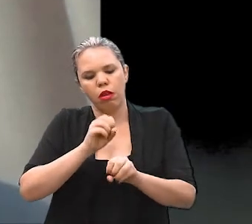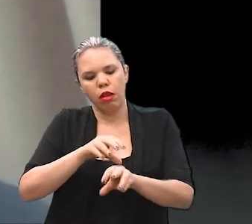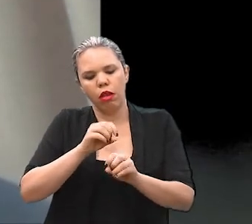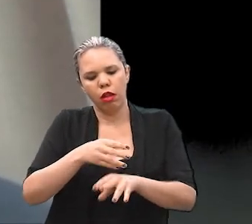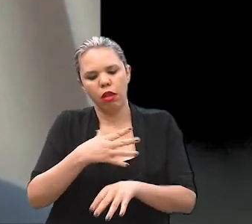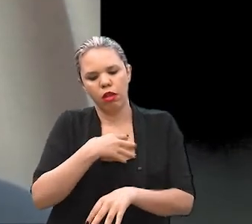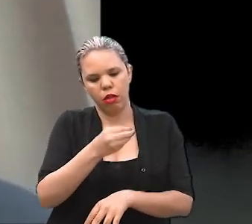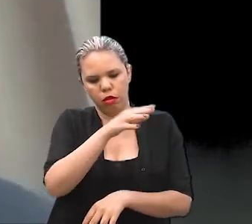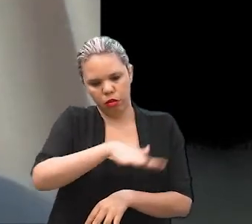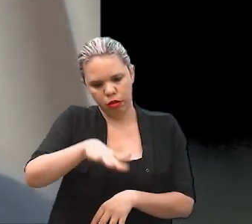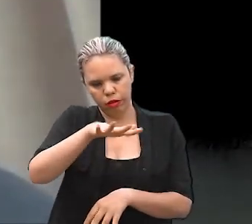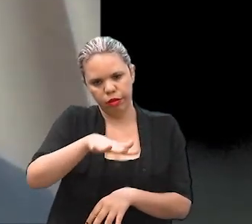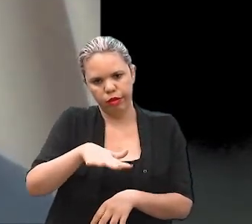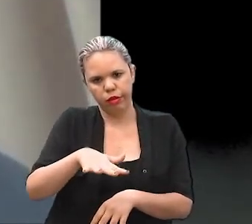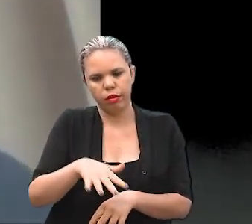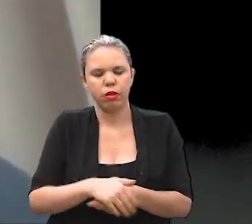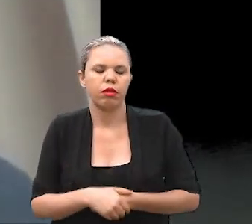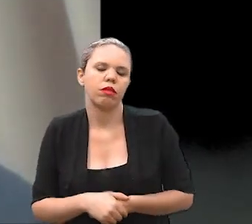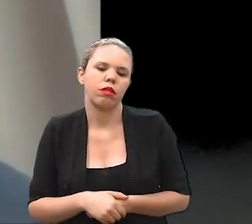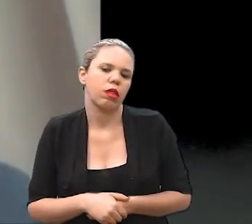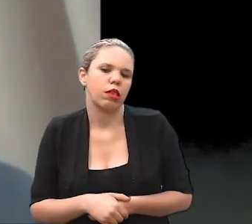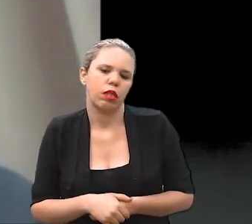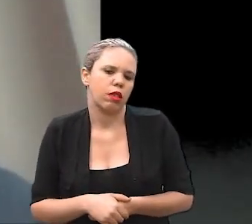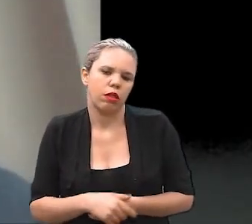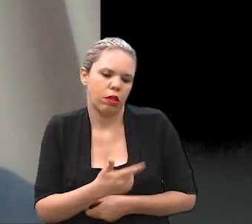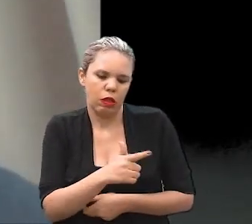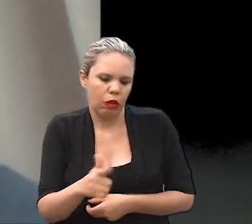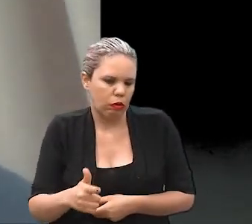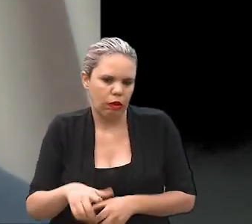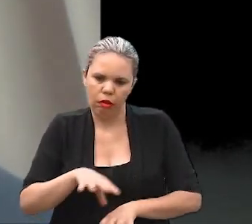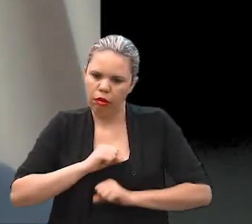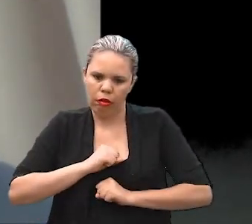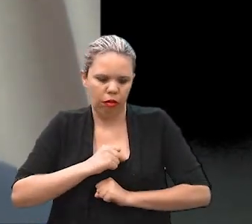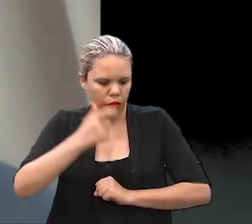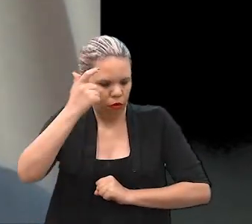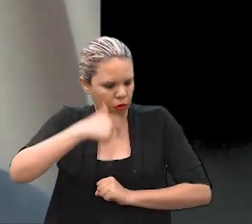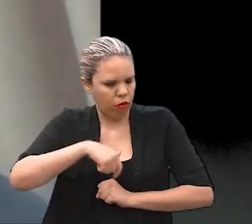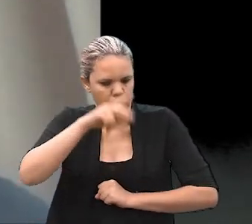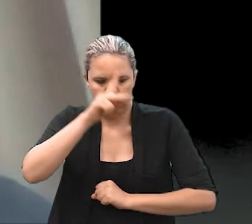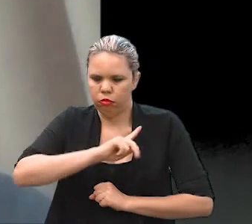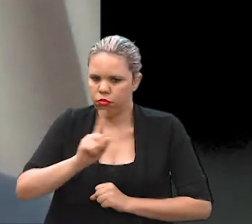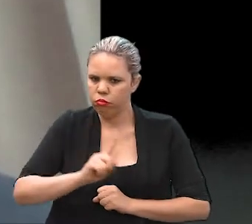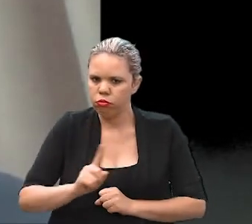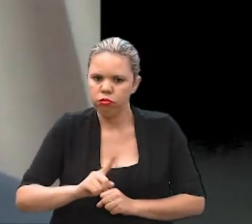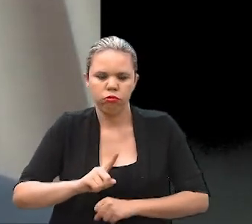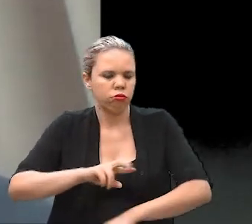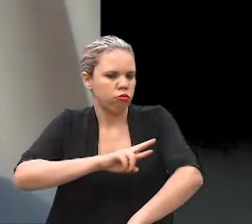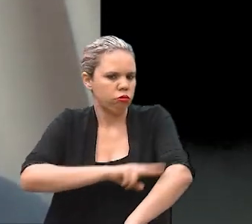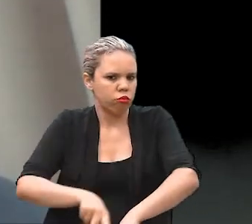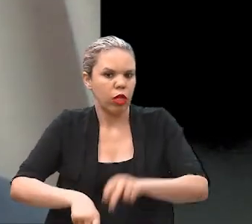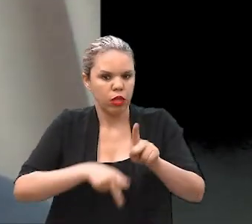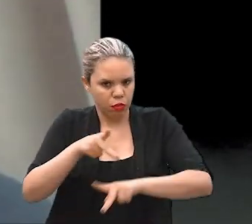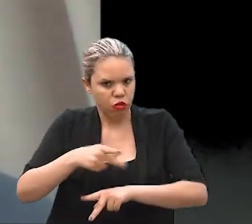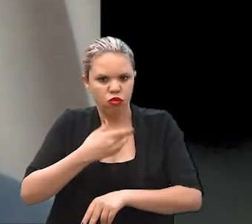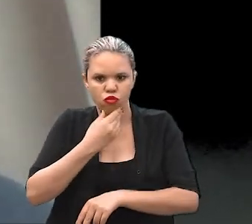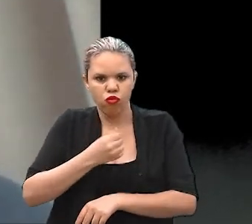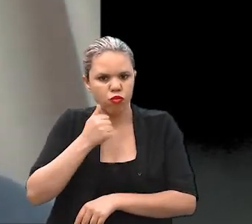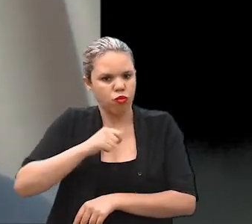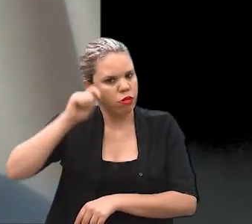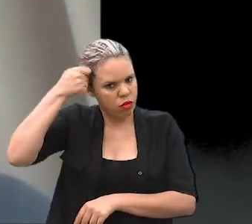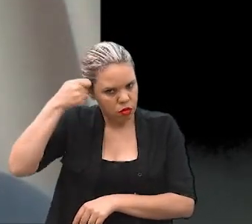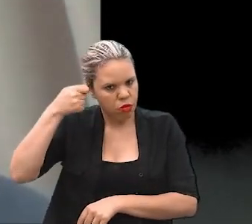os seus filhos para não serem racistas, porque os negros e